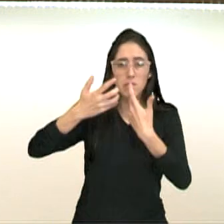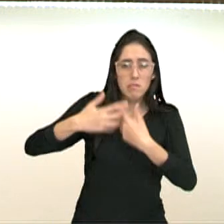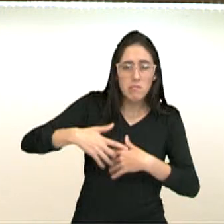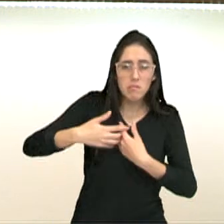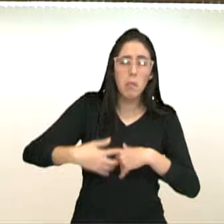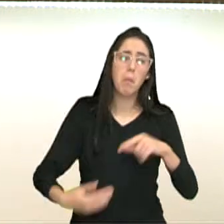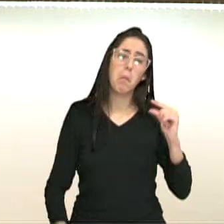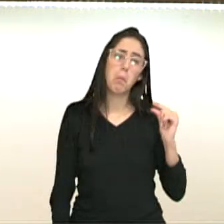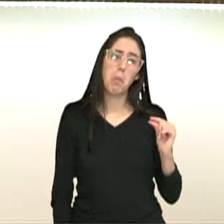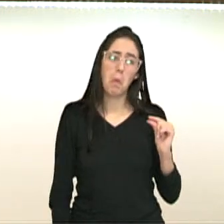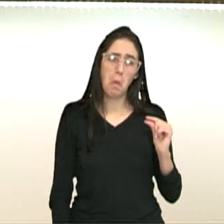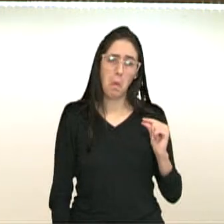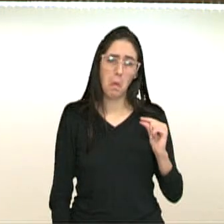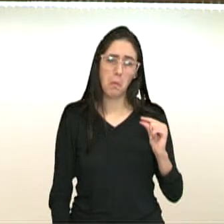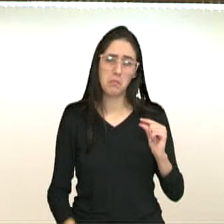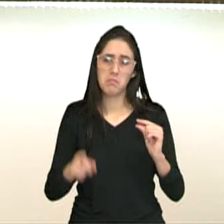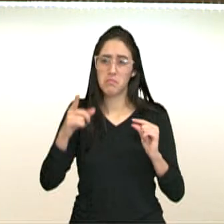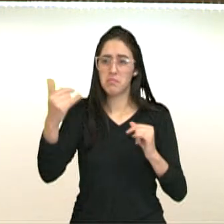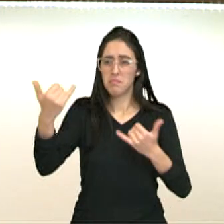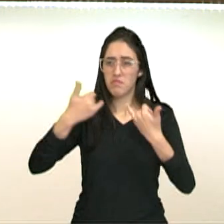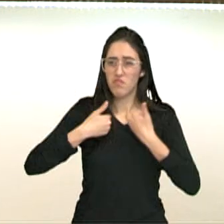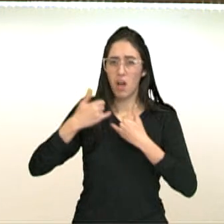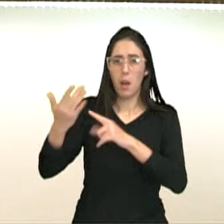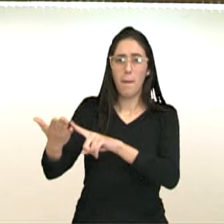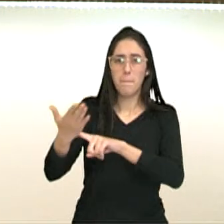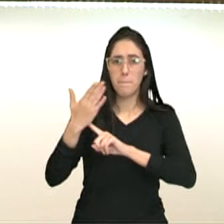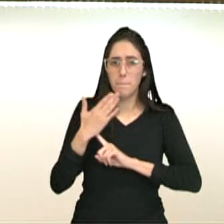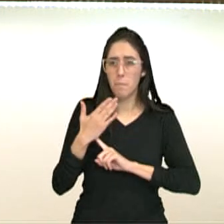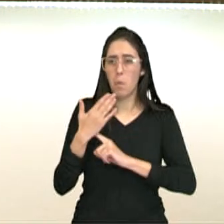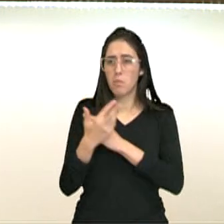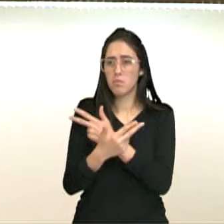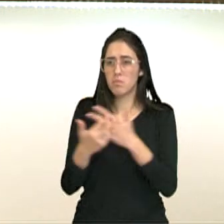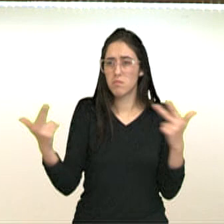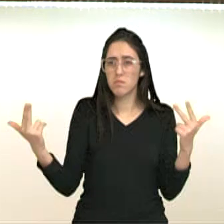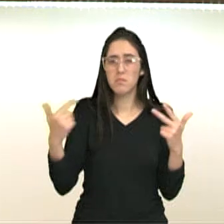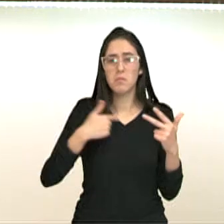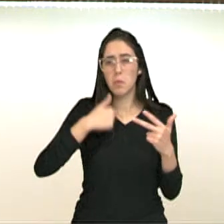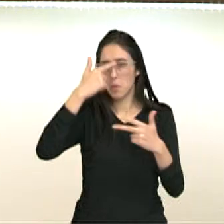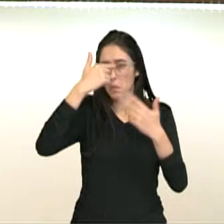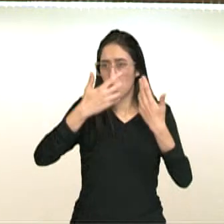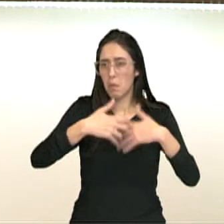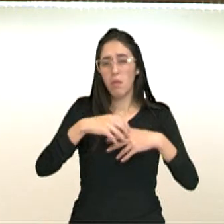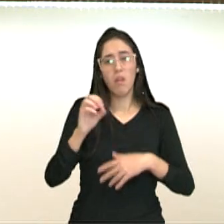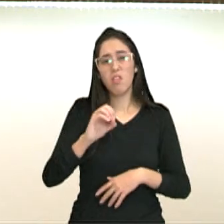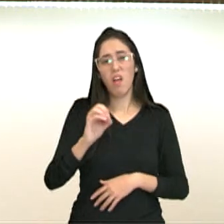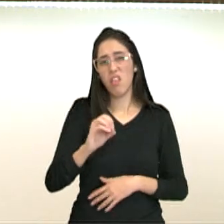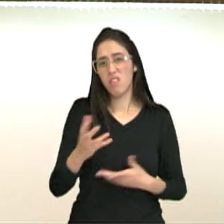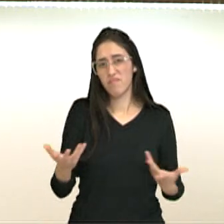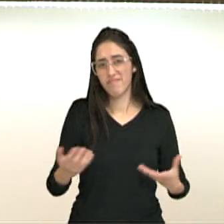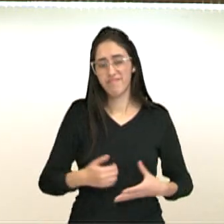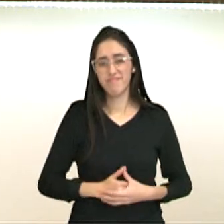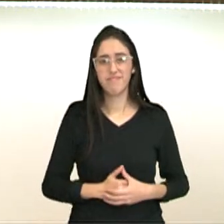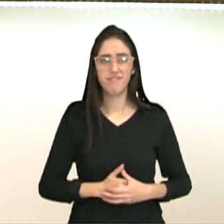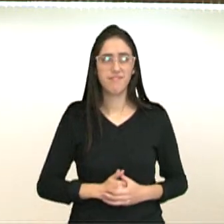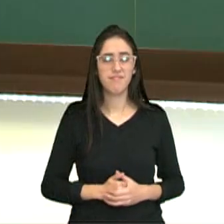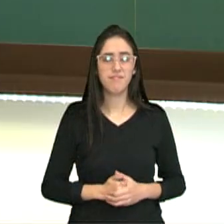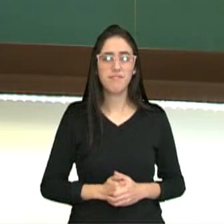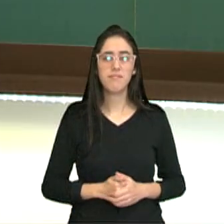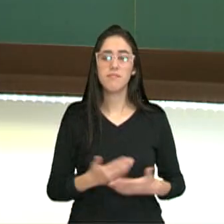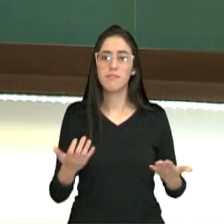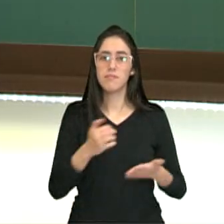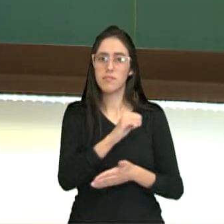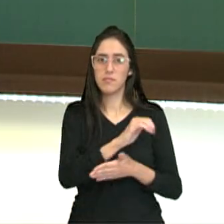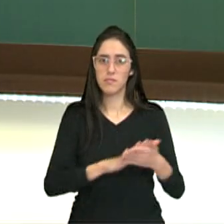respeito sobre o que chega para nós, né, desse produto da indústria cultural. Então aqui